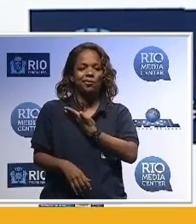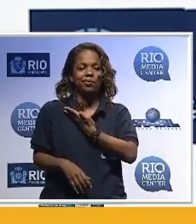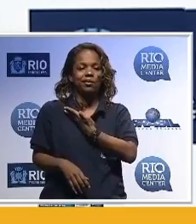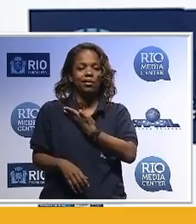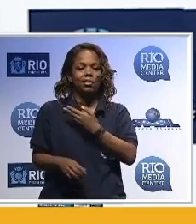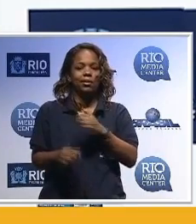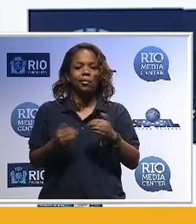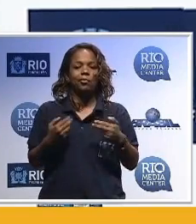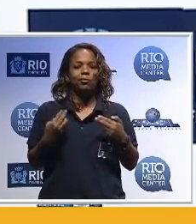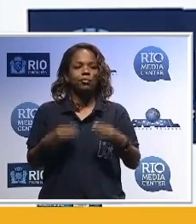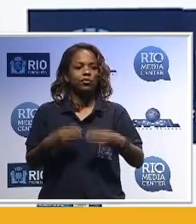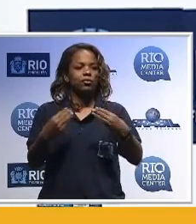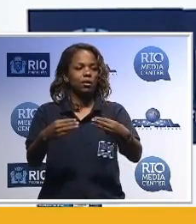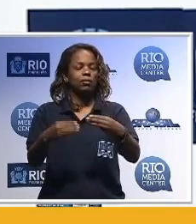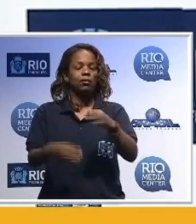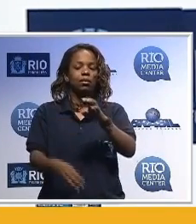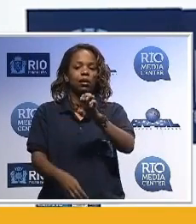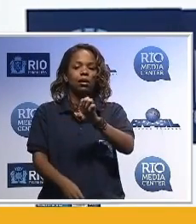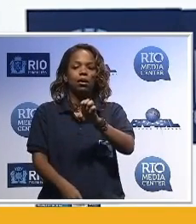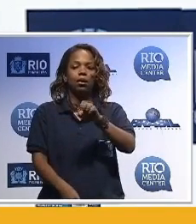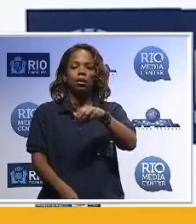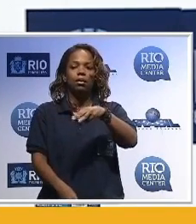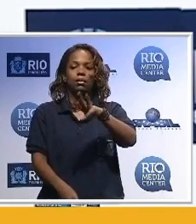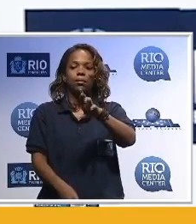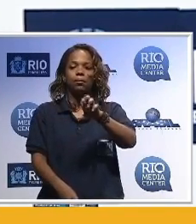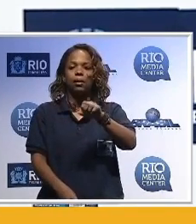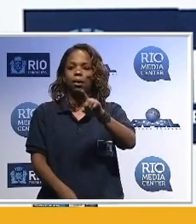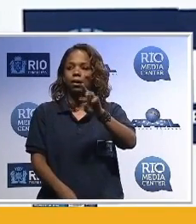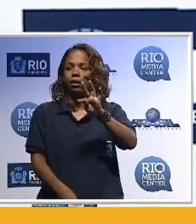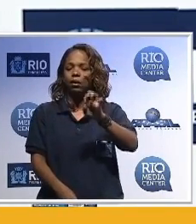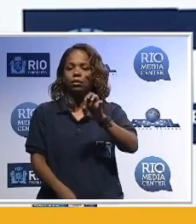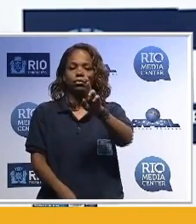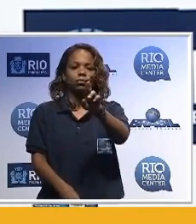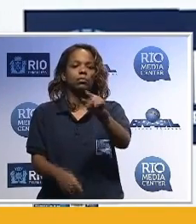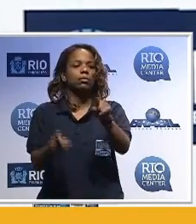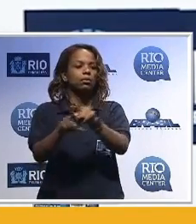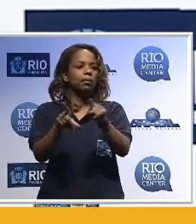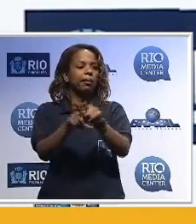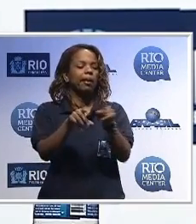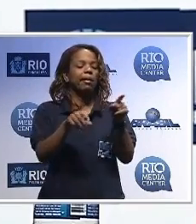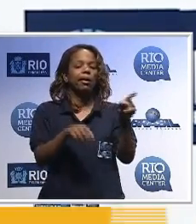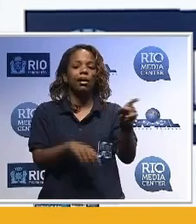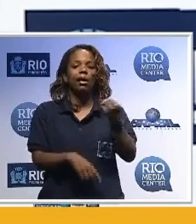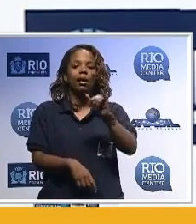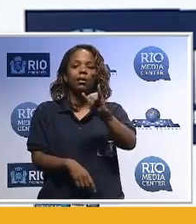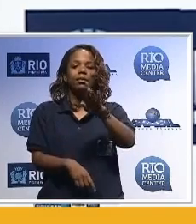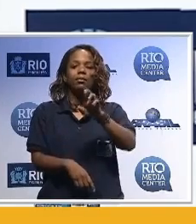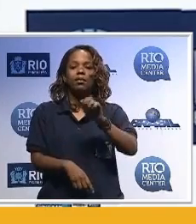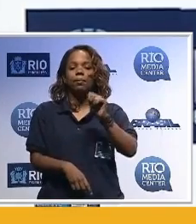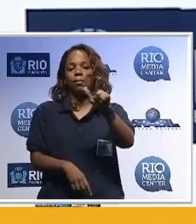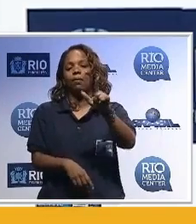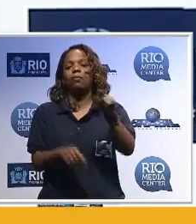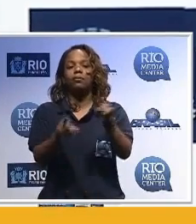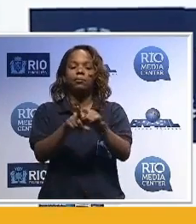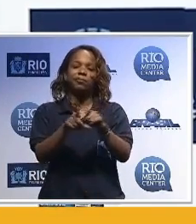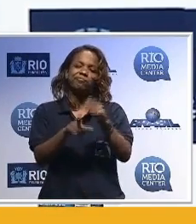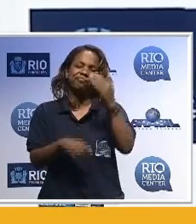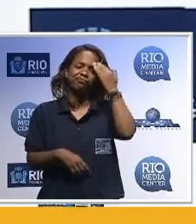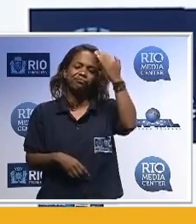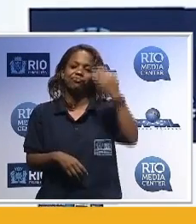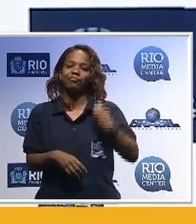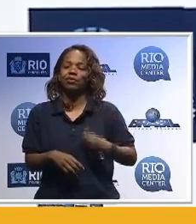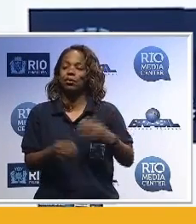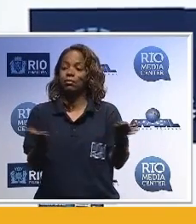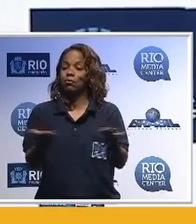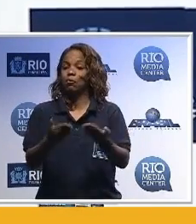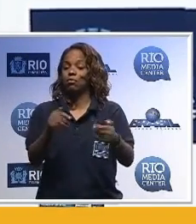Lume, presidente da Embratur. Cumprimentar a Isabel, cumprimentar a Carolina. E é uma honra muito grande estar hoje aqui